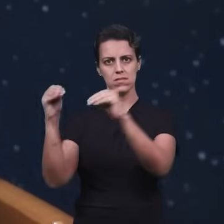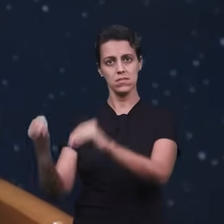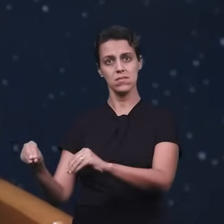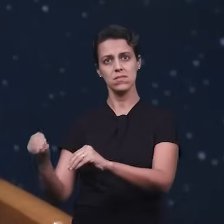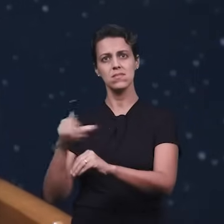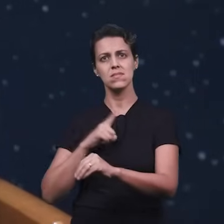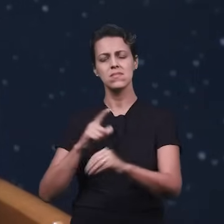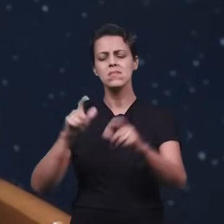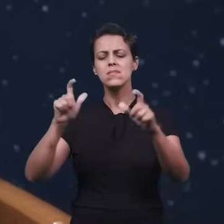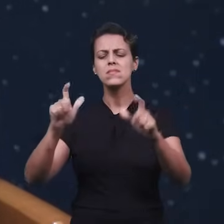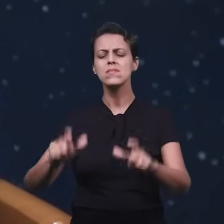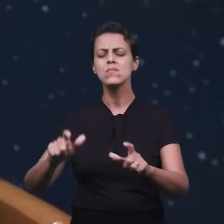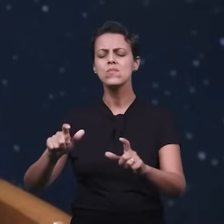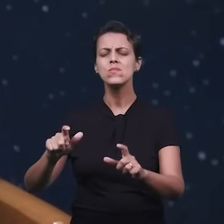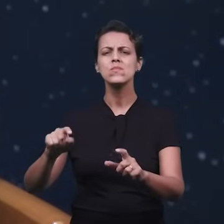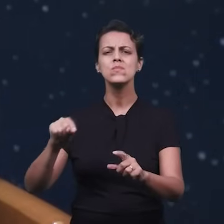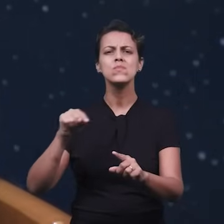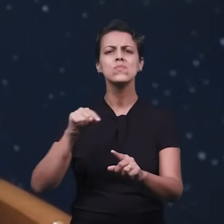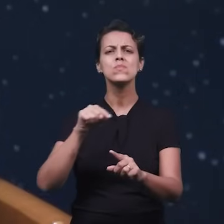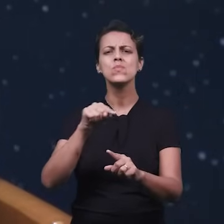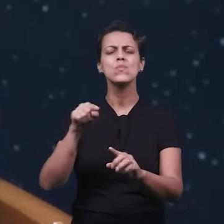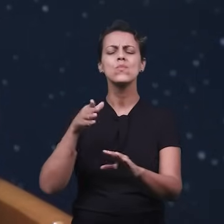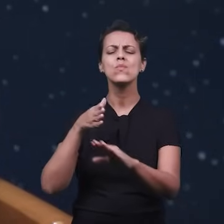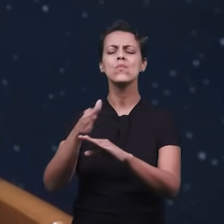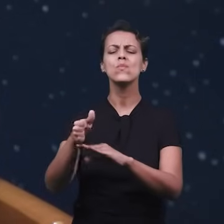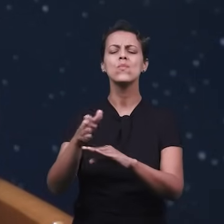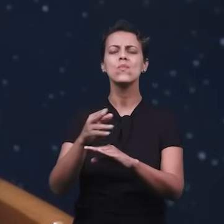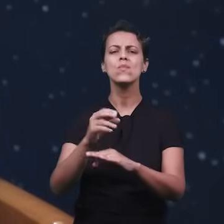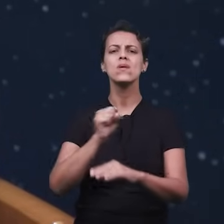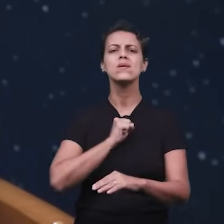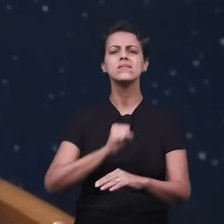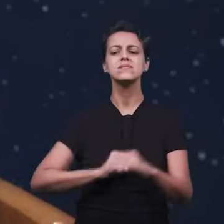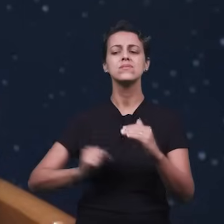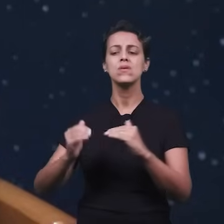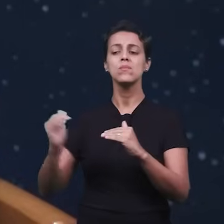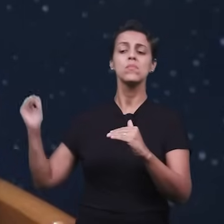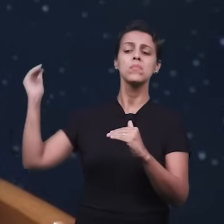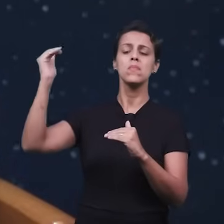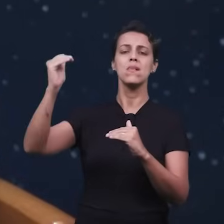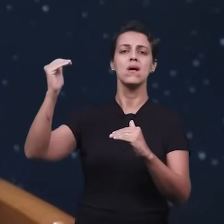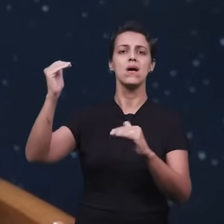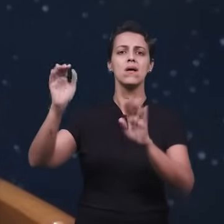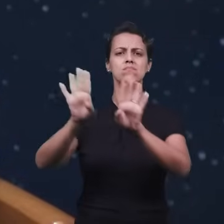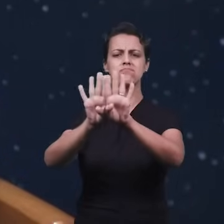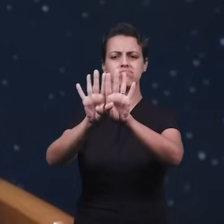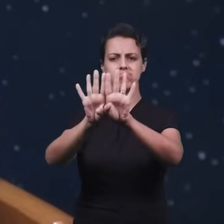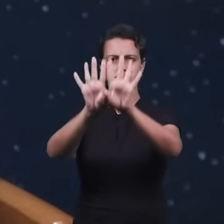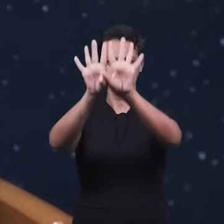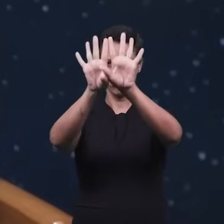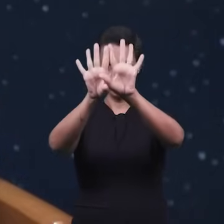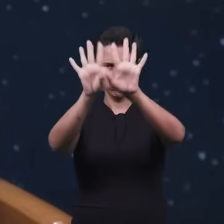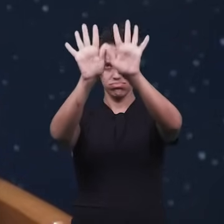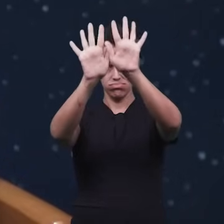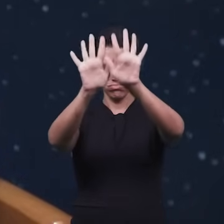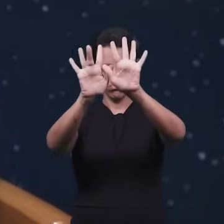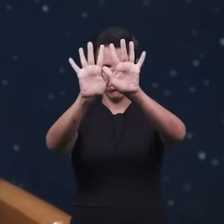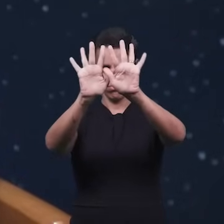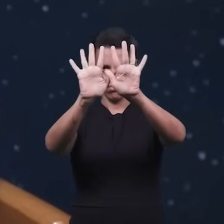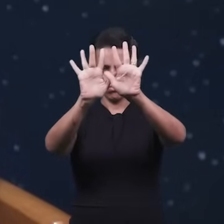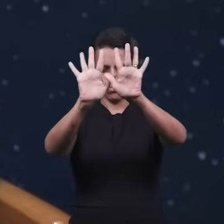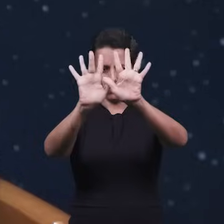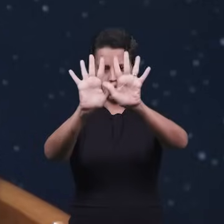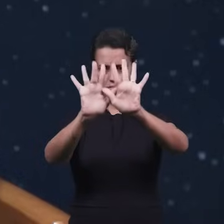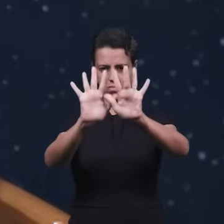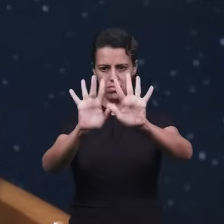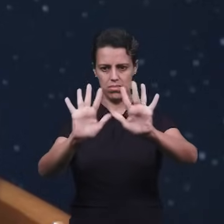parte mais íntima, acessível somente ao sumo sacerdote, separada das outras partes por uma cortina, por um véu. Então,